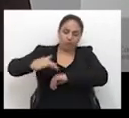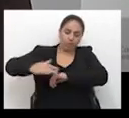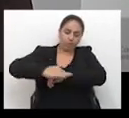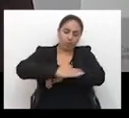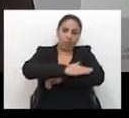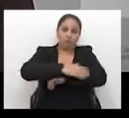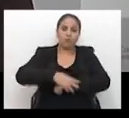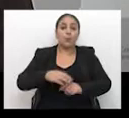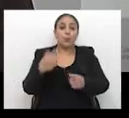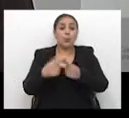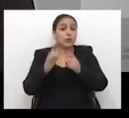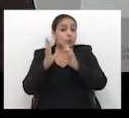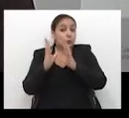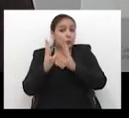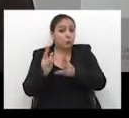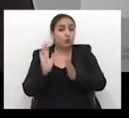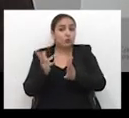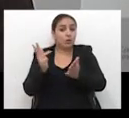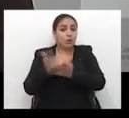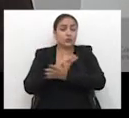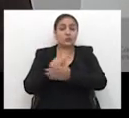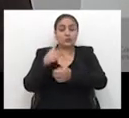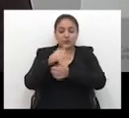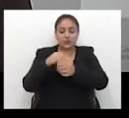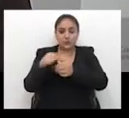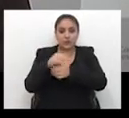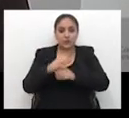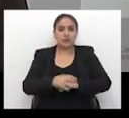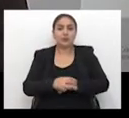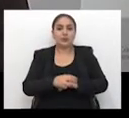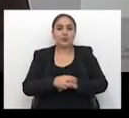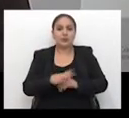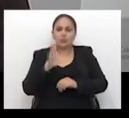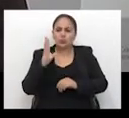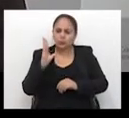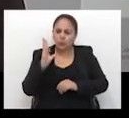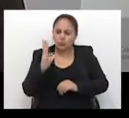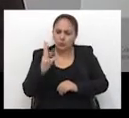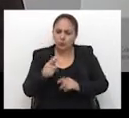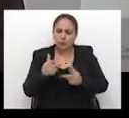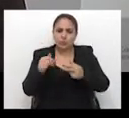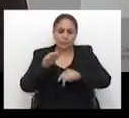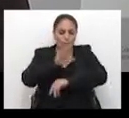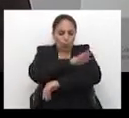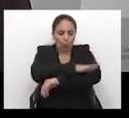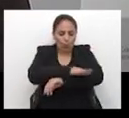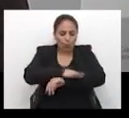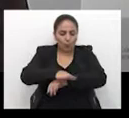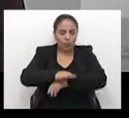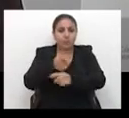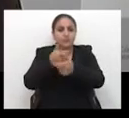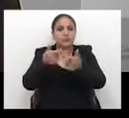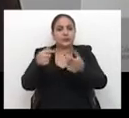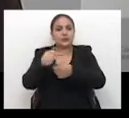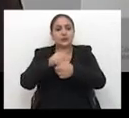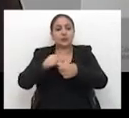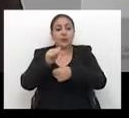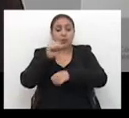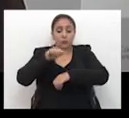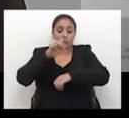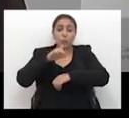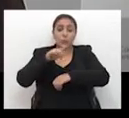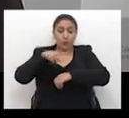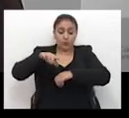recebe por tudo isso que já aconteceu na cidade pela impermeabilização do solo para o asfaltamento pelo crescimento da cidade